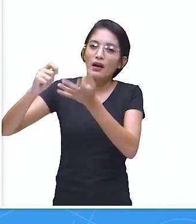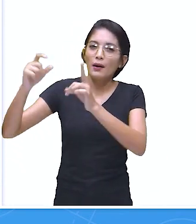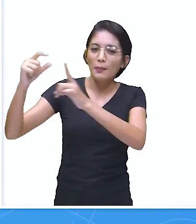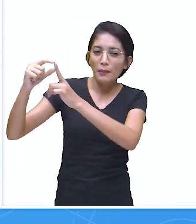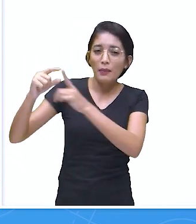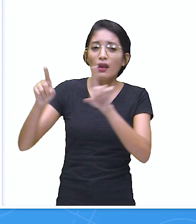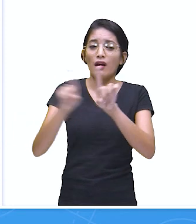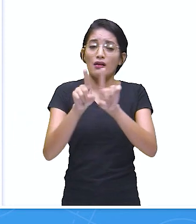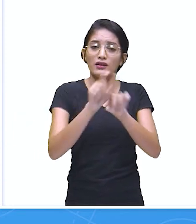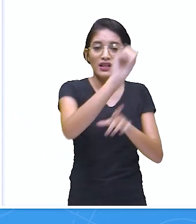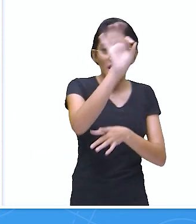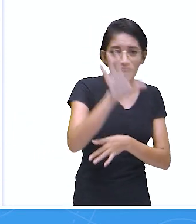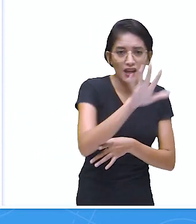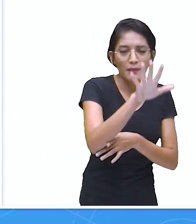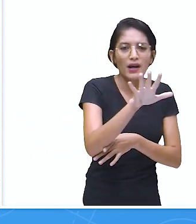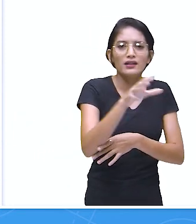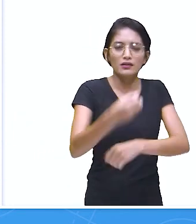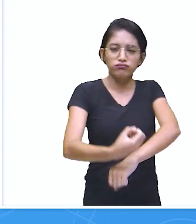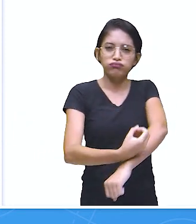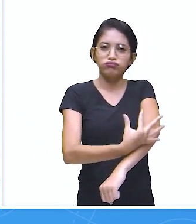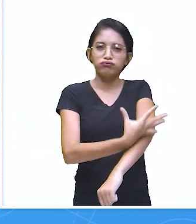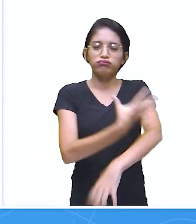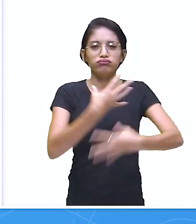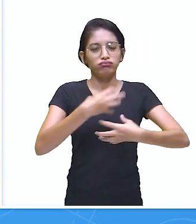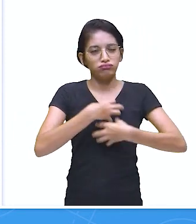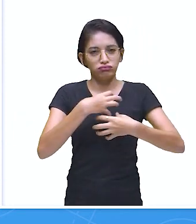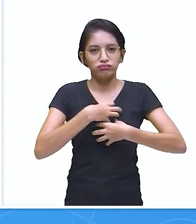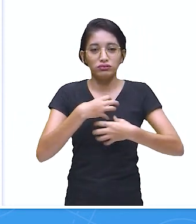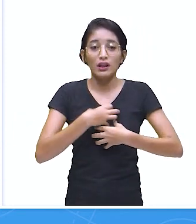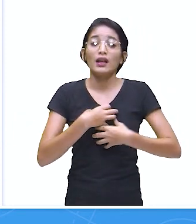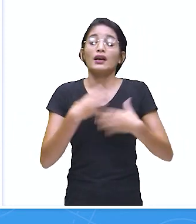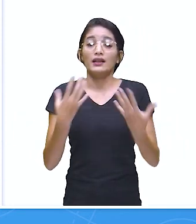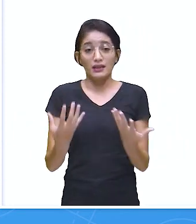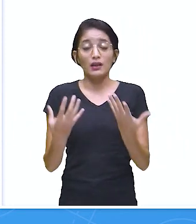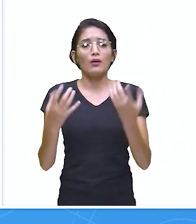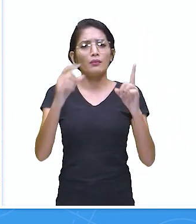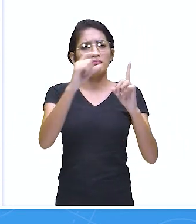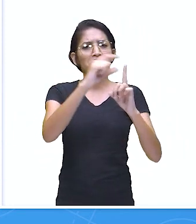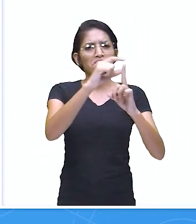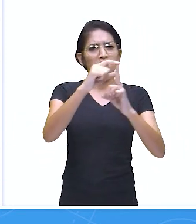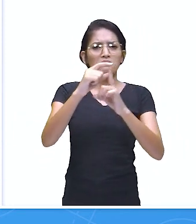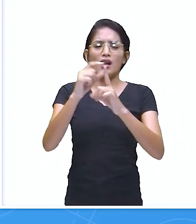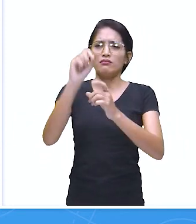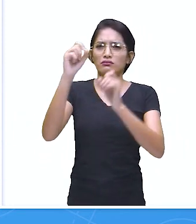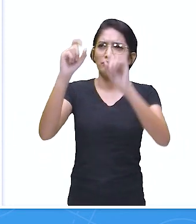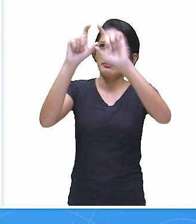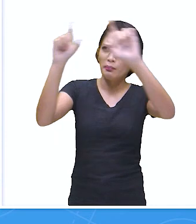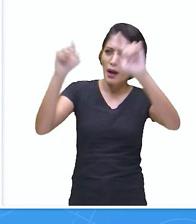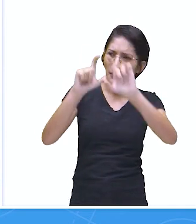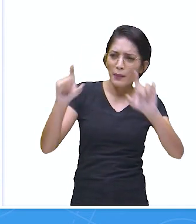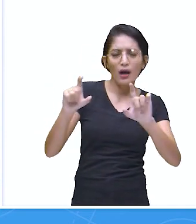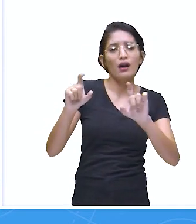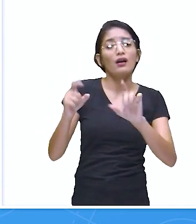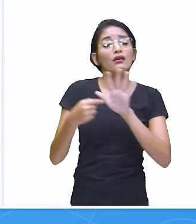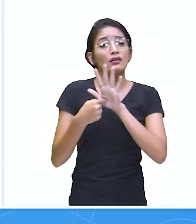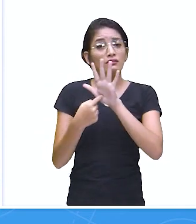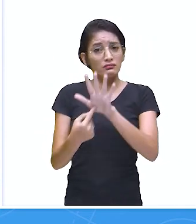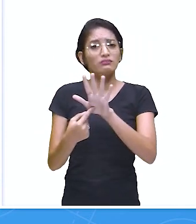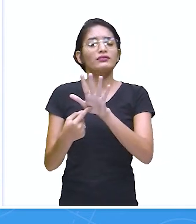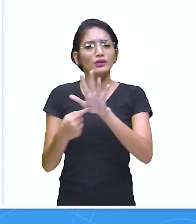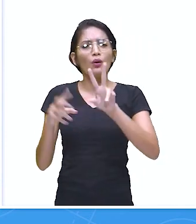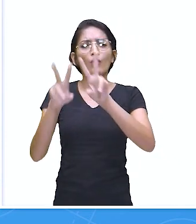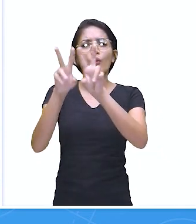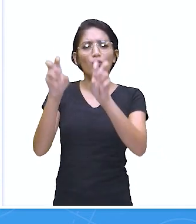e sentido. As palavras e as imagens vão te trazer um sentido, né? Vão te trazer uma mensagem